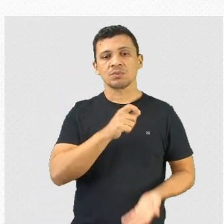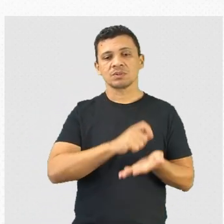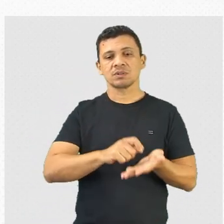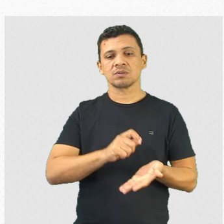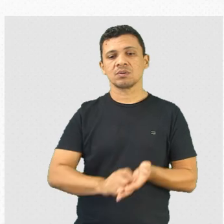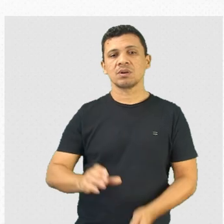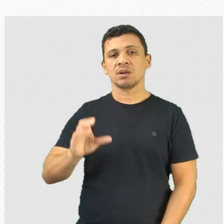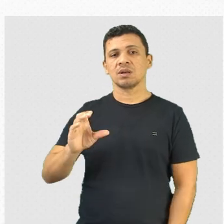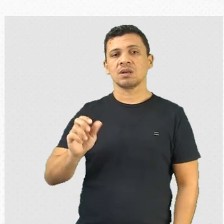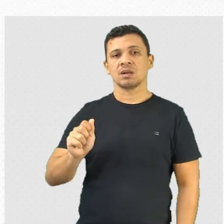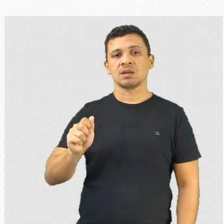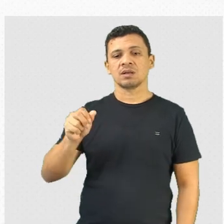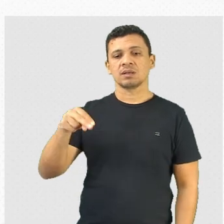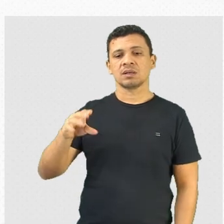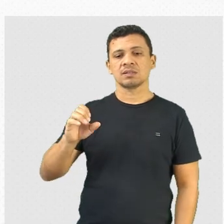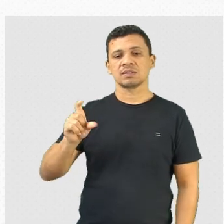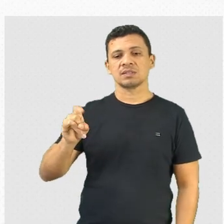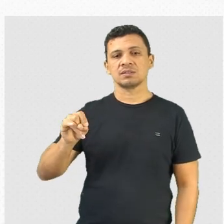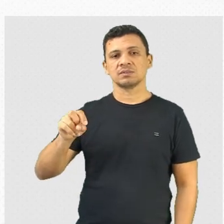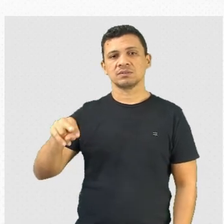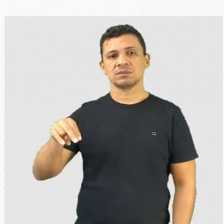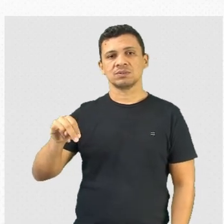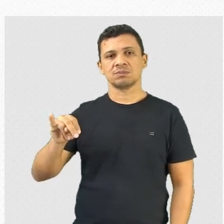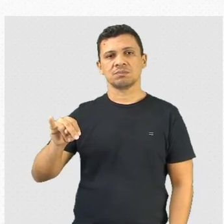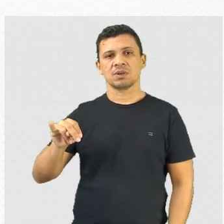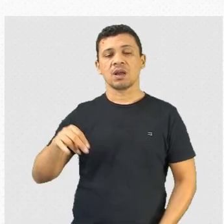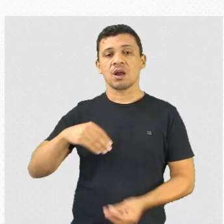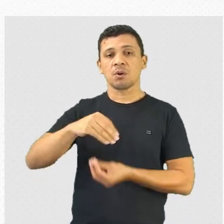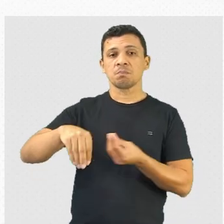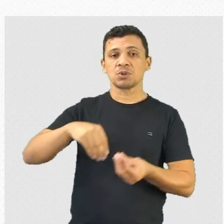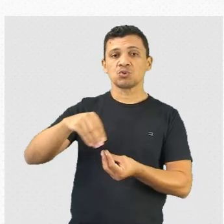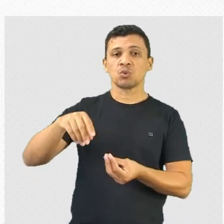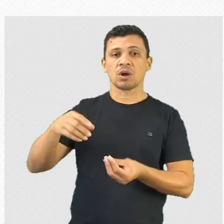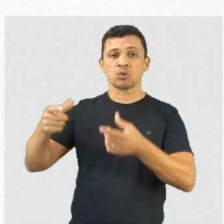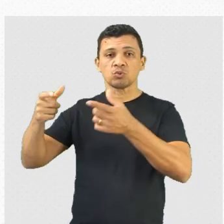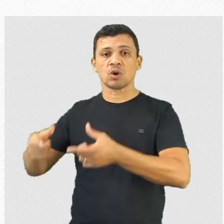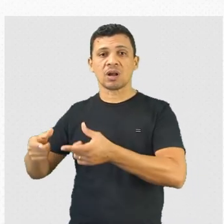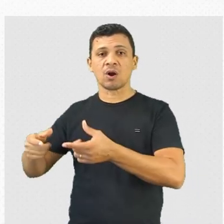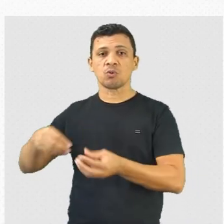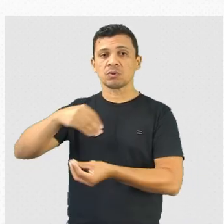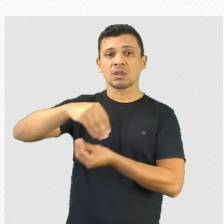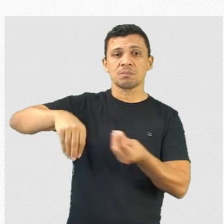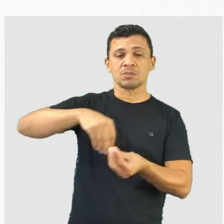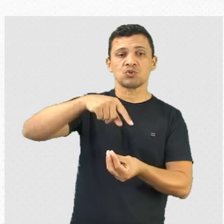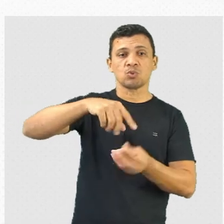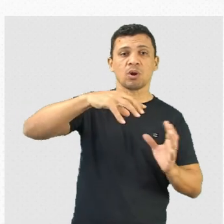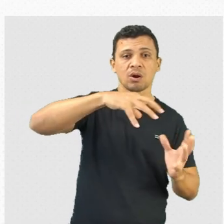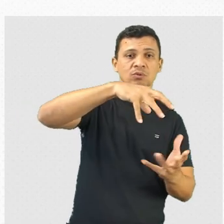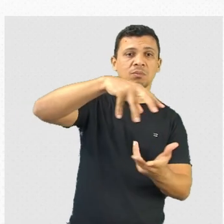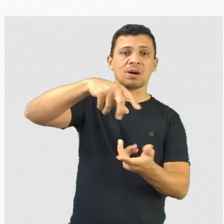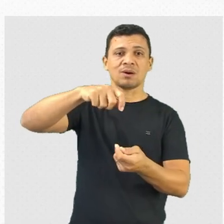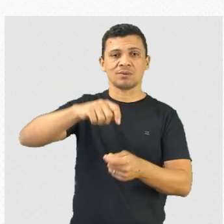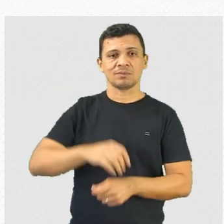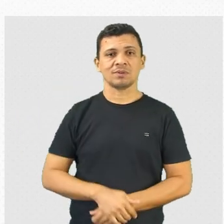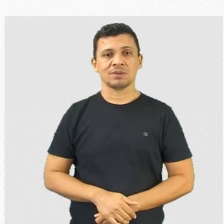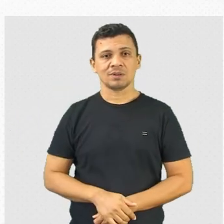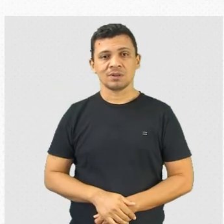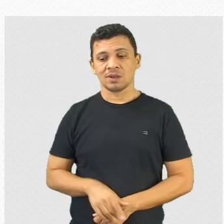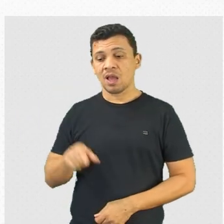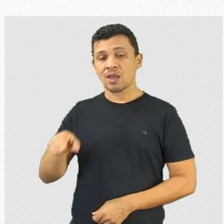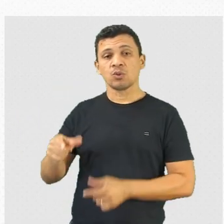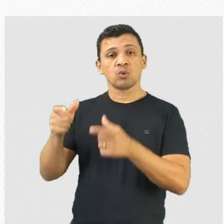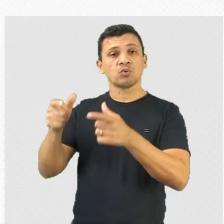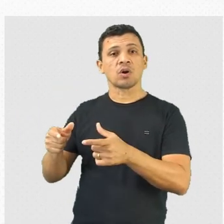vai dizer que vivemos uma mistura entre o local e o global. E essa mistura entre o local, onde você é inserido,